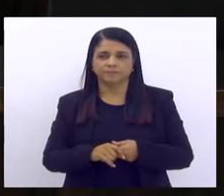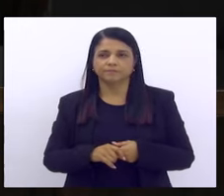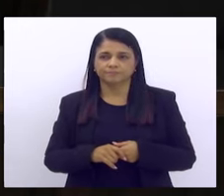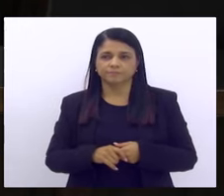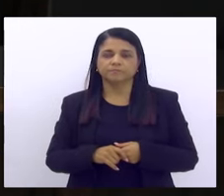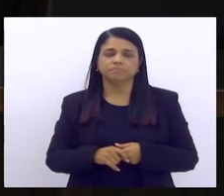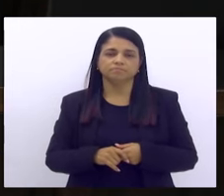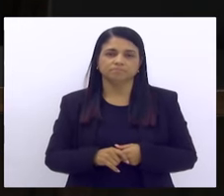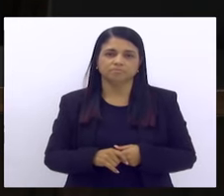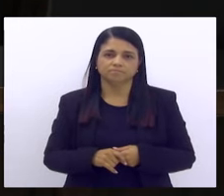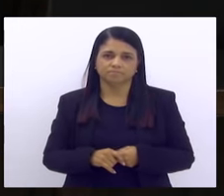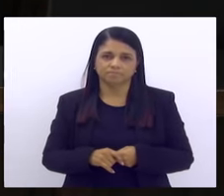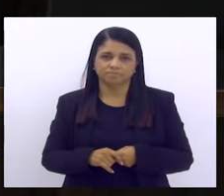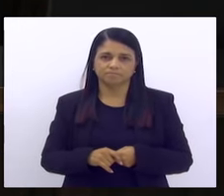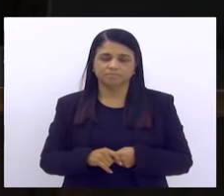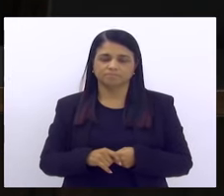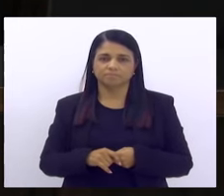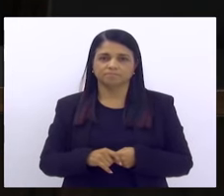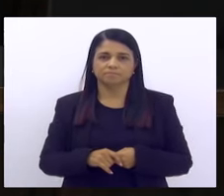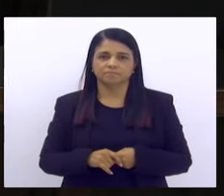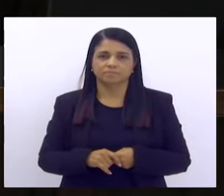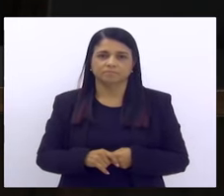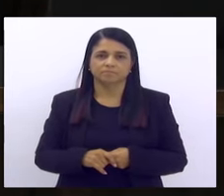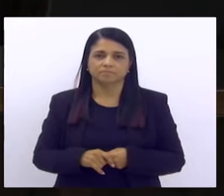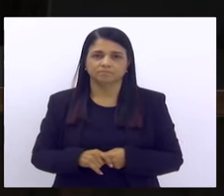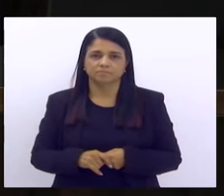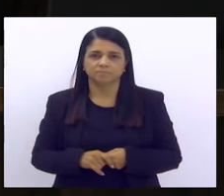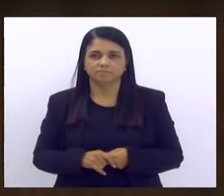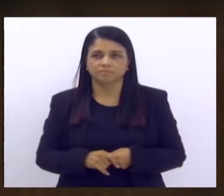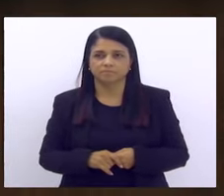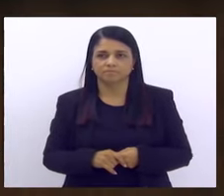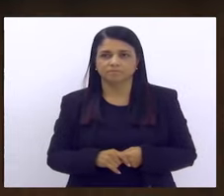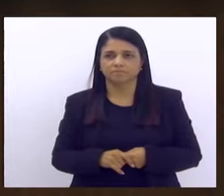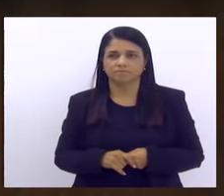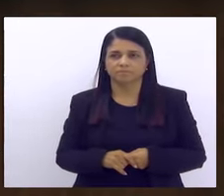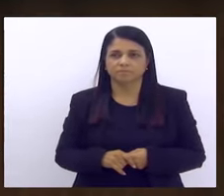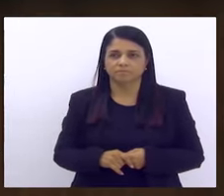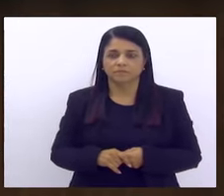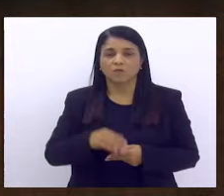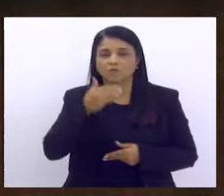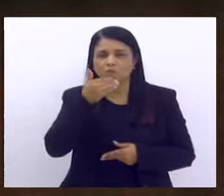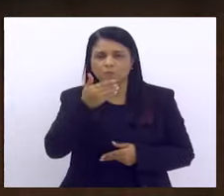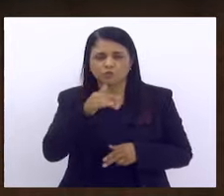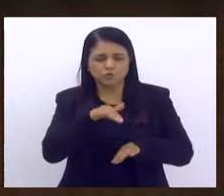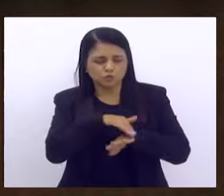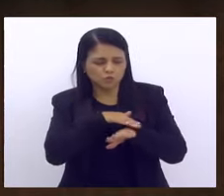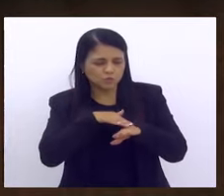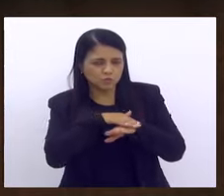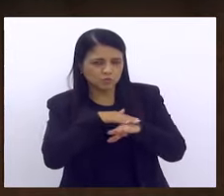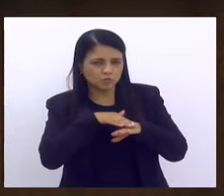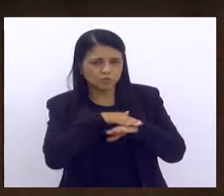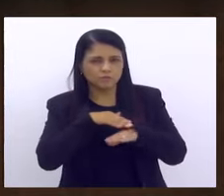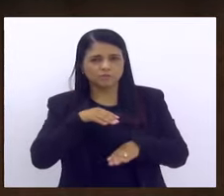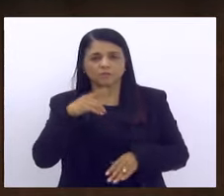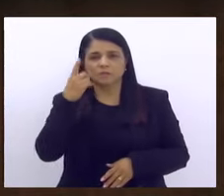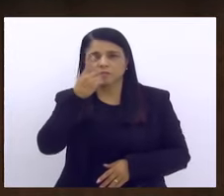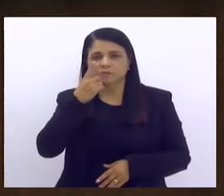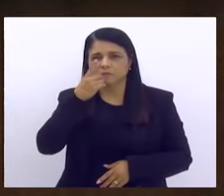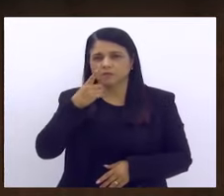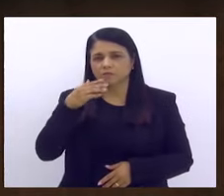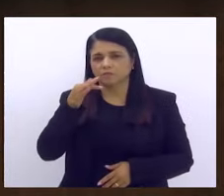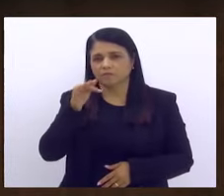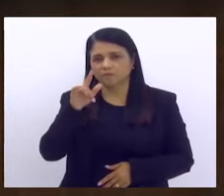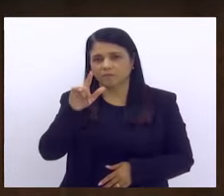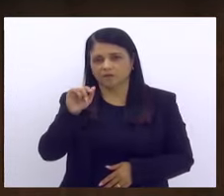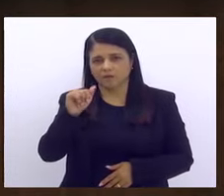primeiro por causa desse requerimento. Tá, eu vou pedir alguns minutos para conversar com o deputado Flávio Serafim, tentar organizar